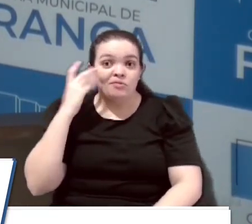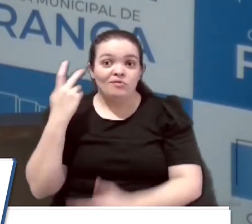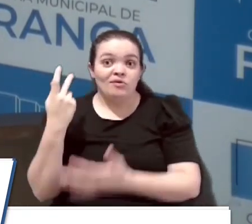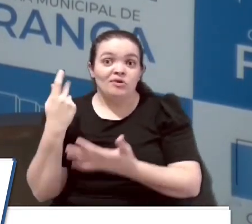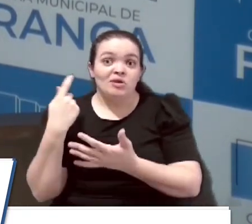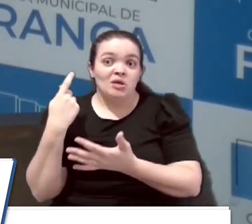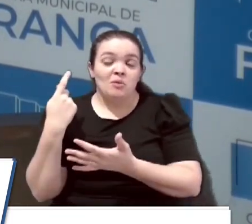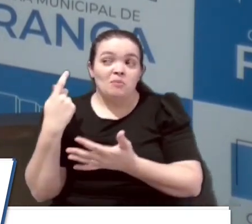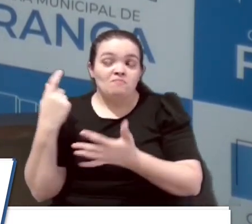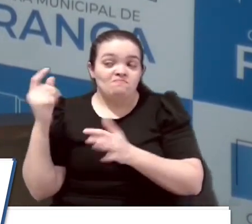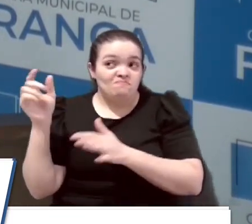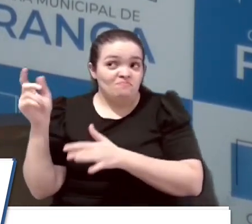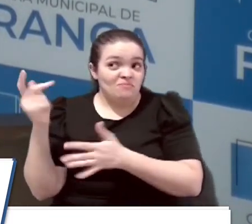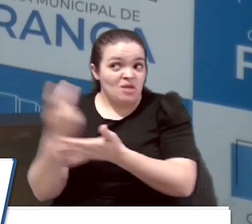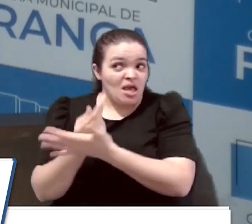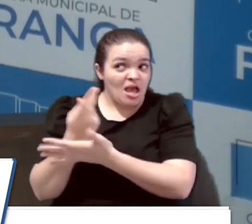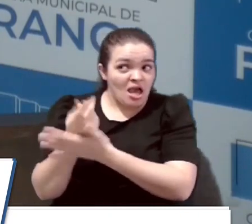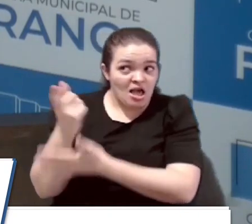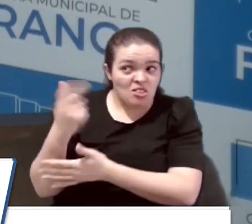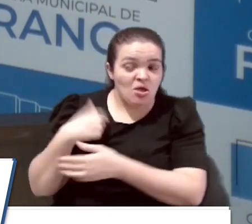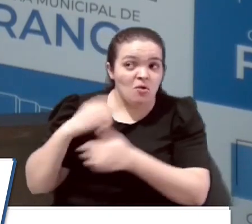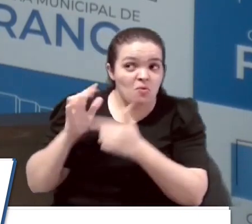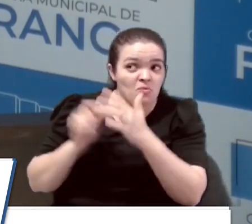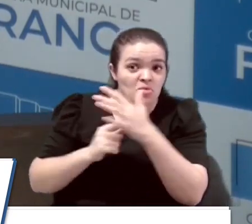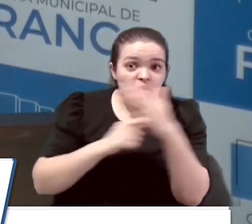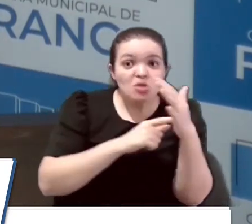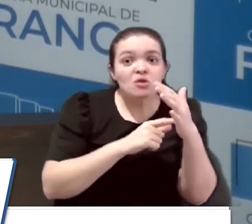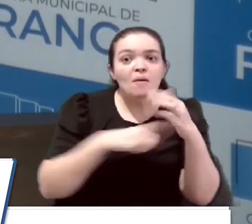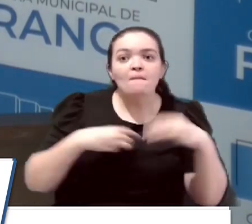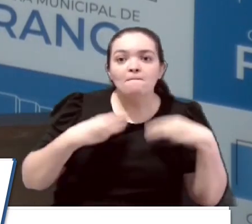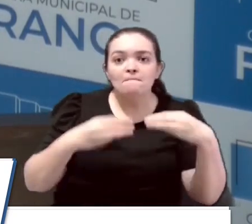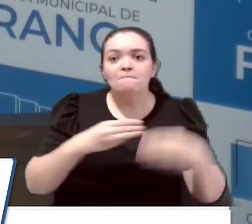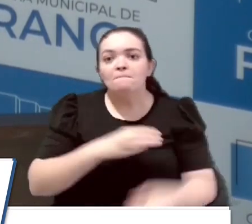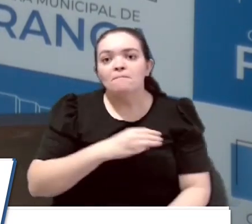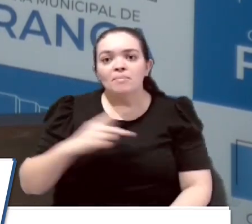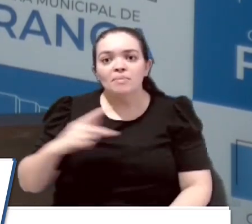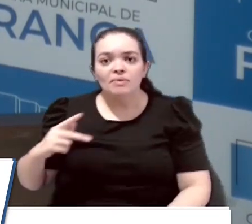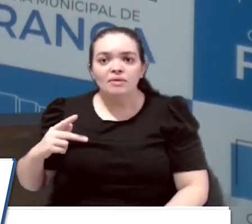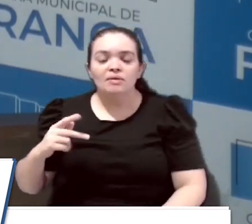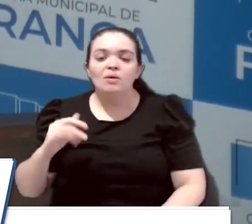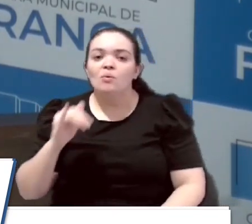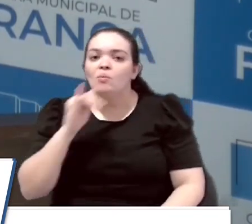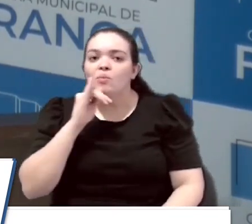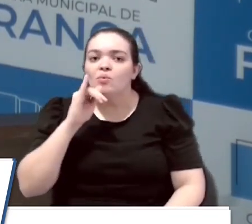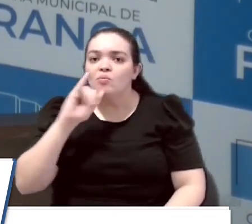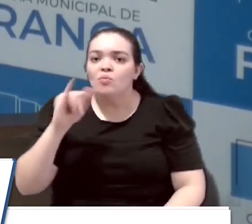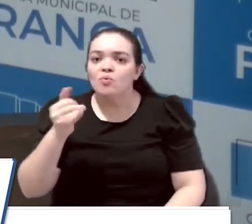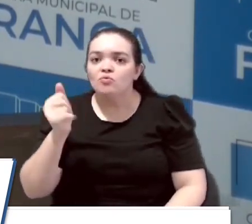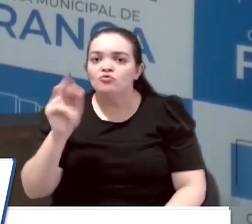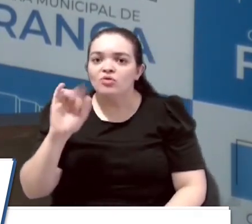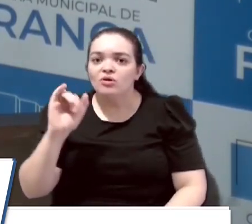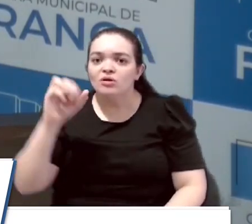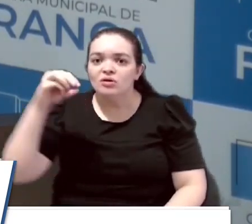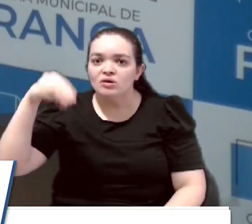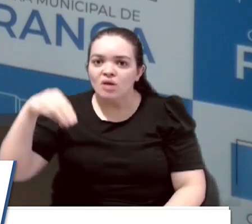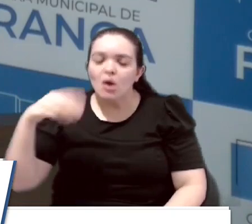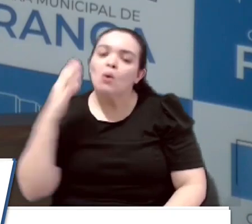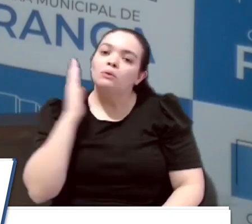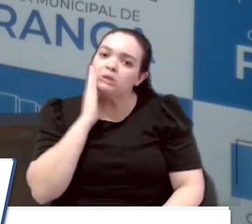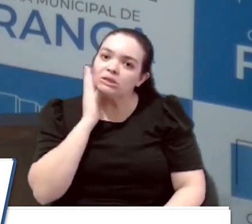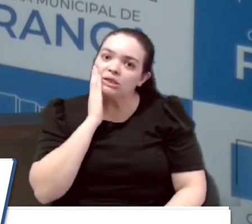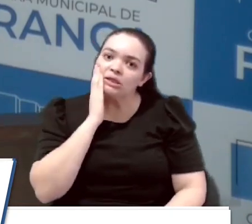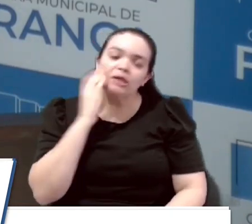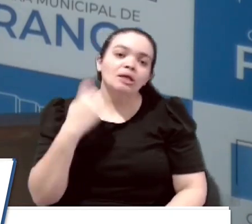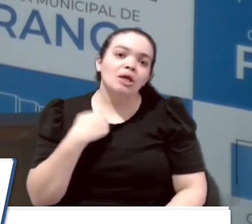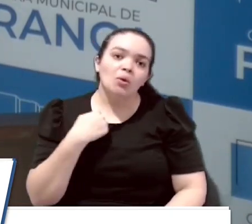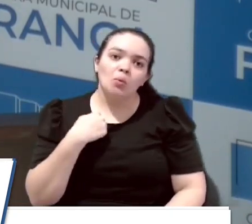no Ministério Público e tivemos êxito, a exemplo do Jardim Alvorada. Então, quando eu entender que eu não